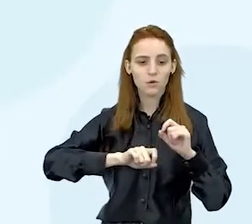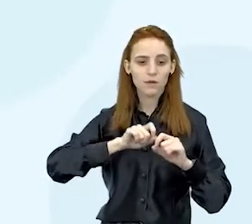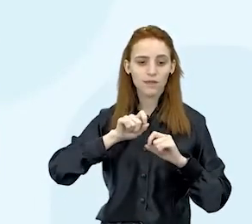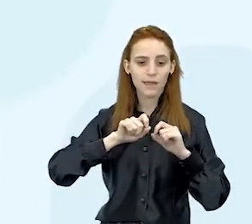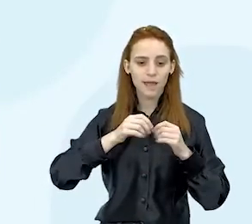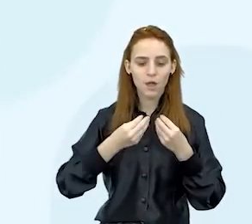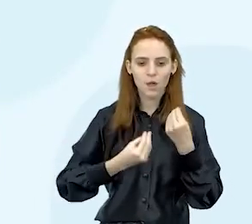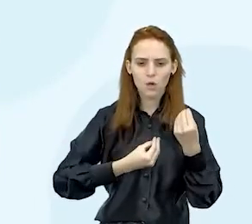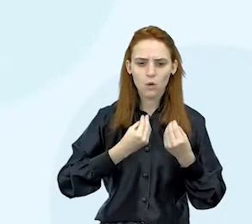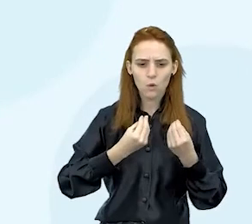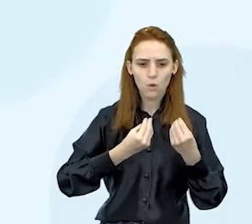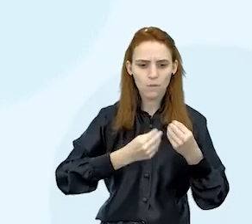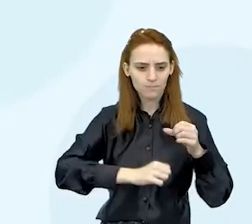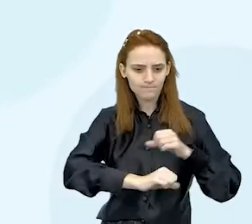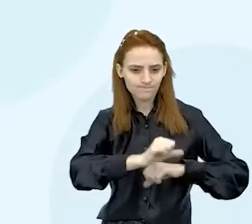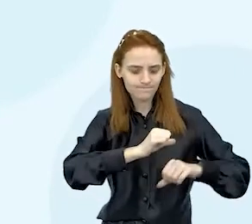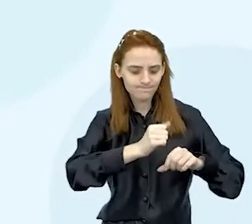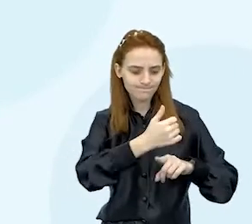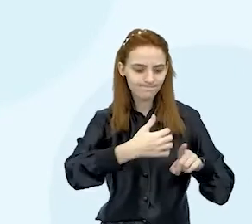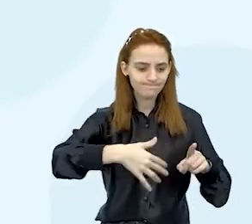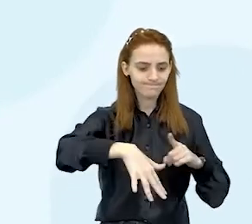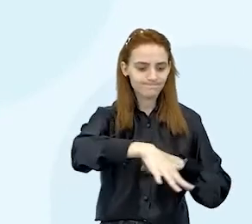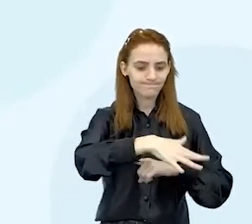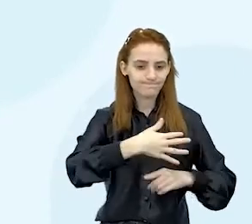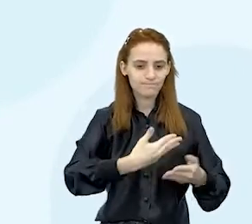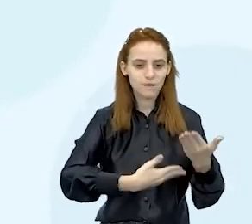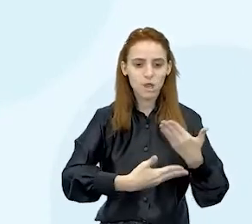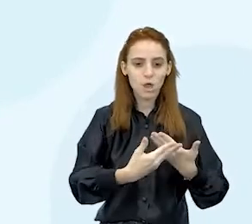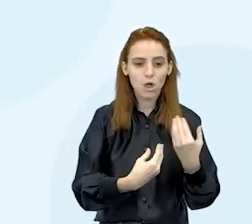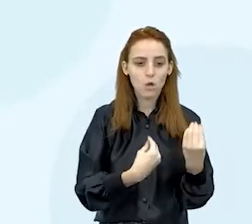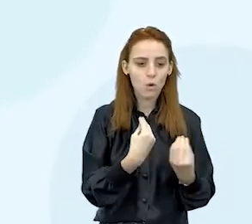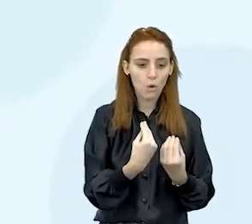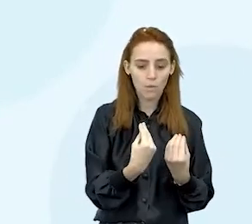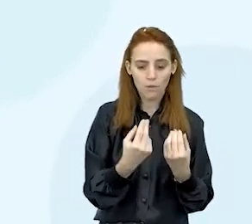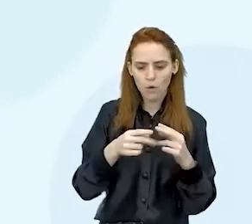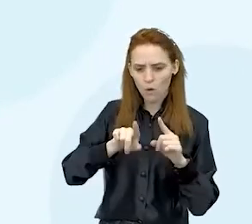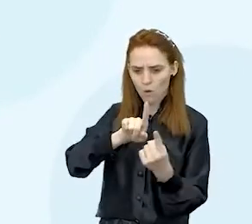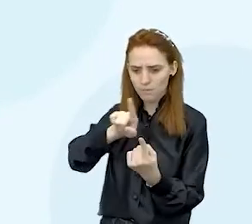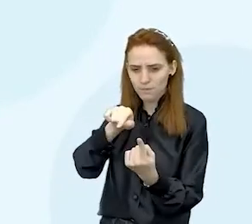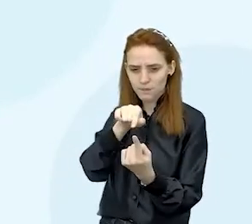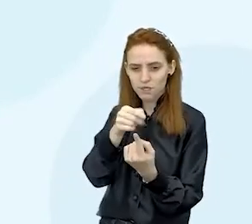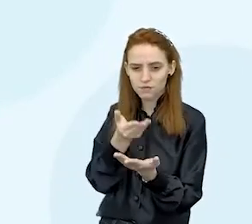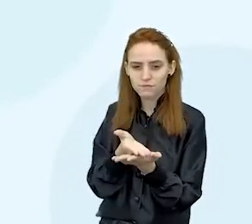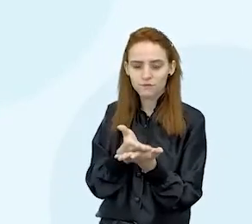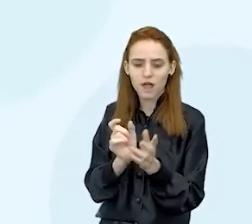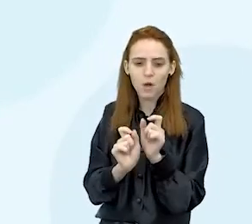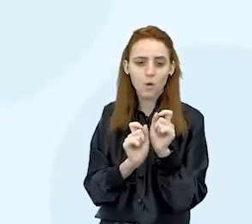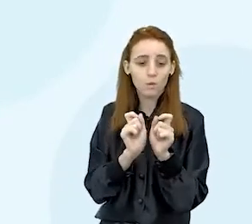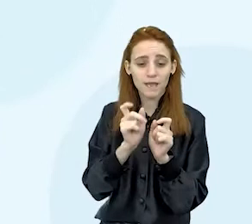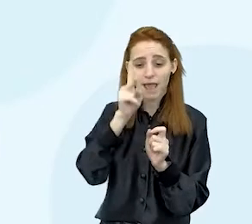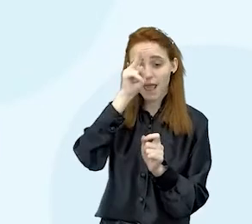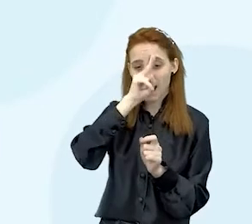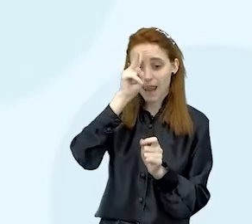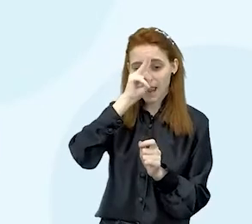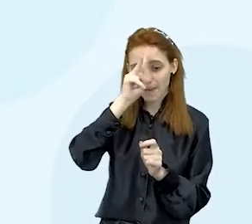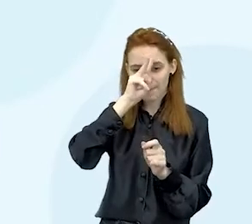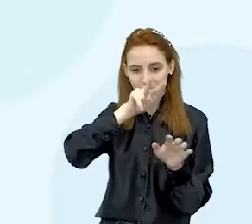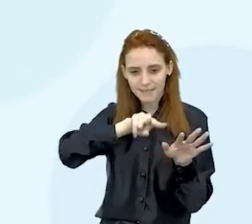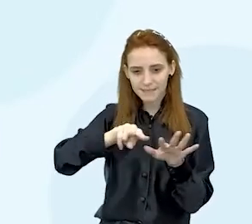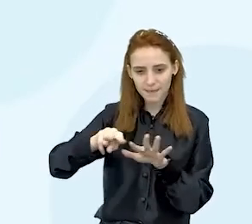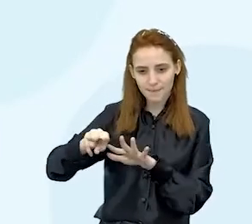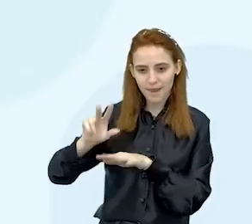intervenção sociocultural. E o objetivo da aula, relembrar o debate sobre a Semana de Arte Moderna de